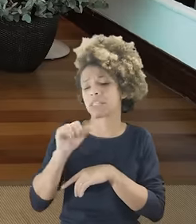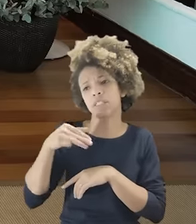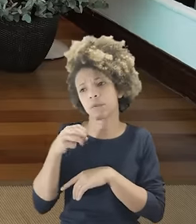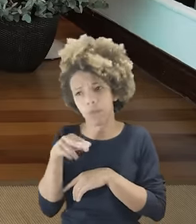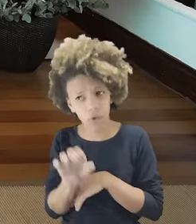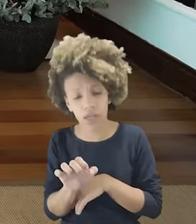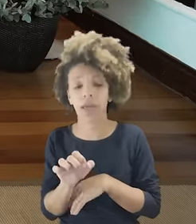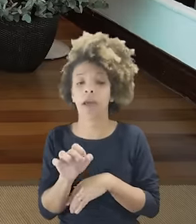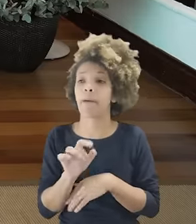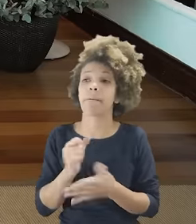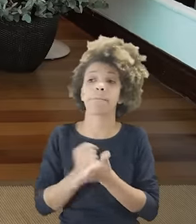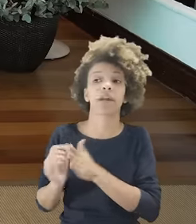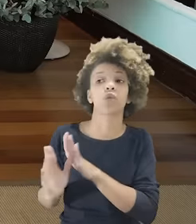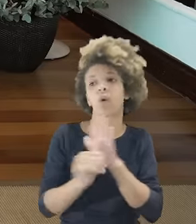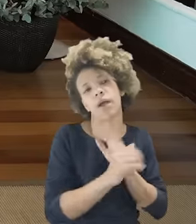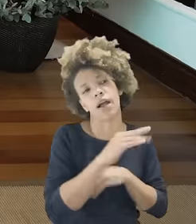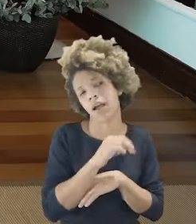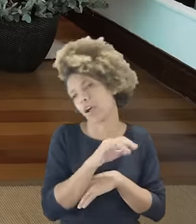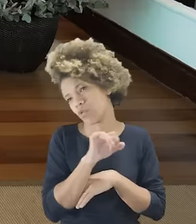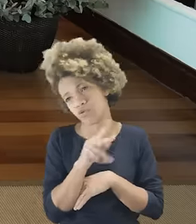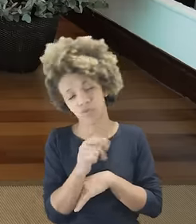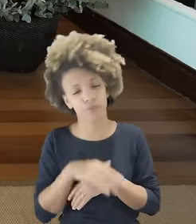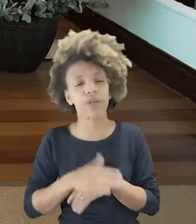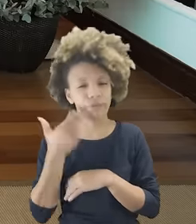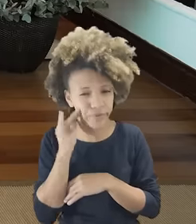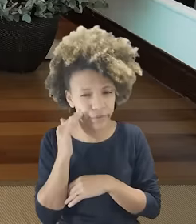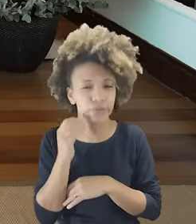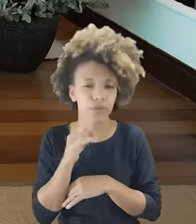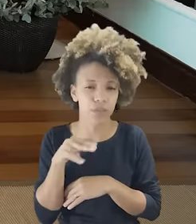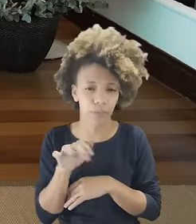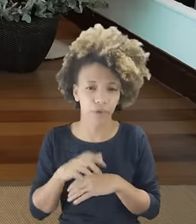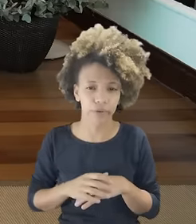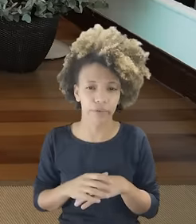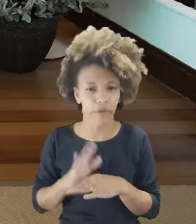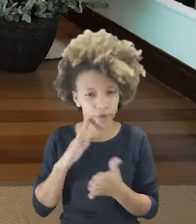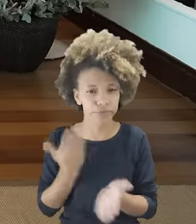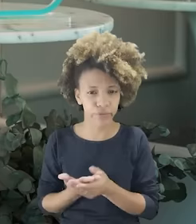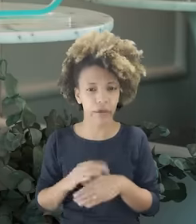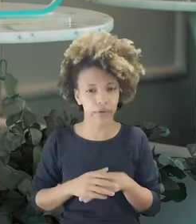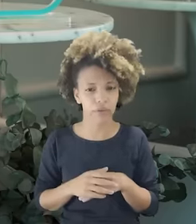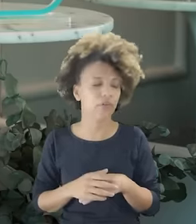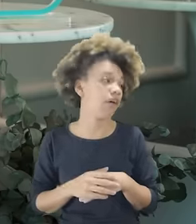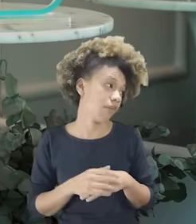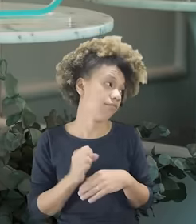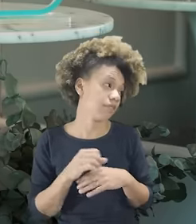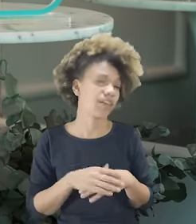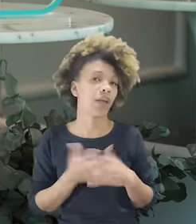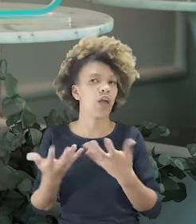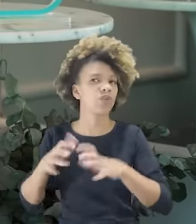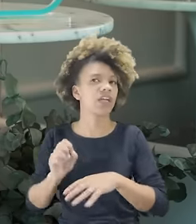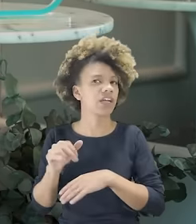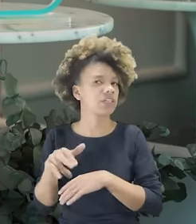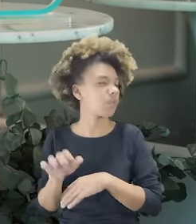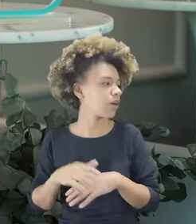ela não pegar o trabalho dela na Cacau Show entendeu Simone é um pouco ruim para mim acreditar nisso é mais é mais